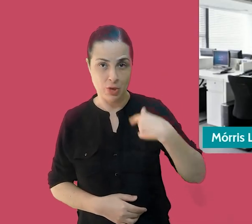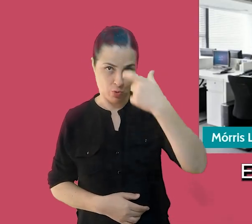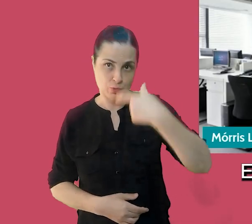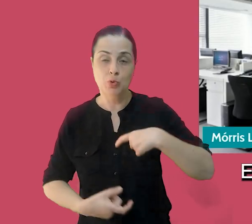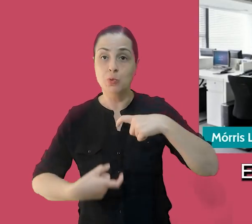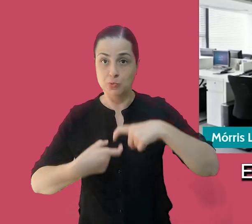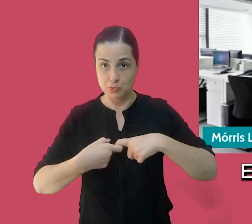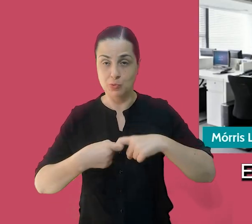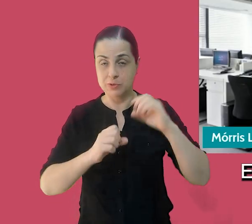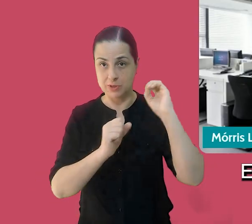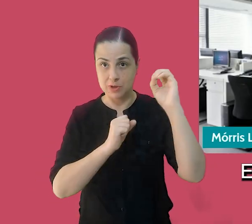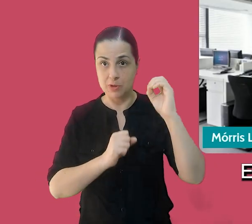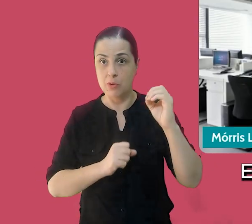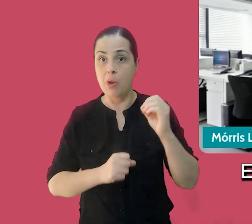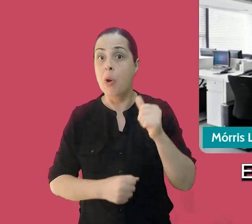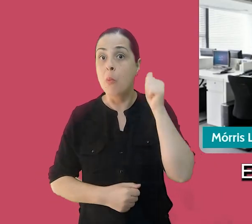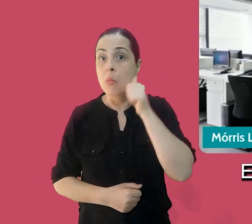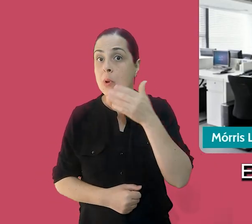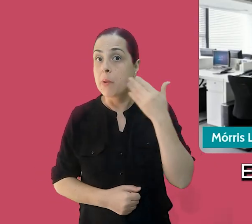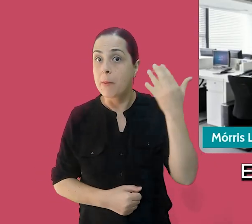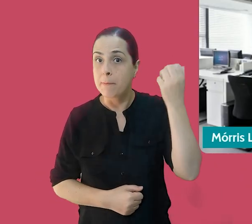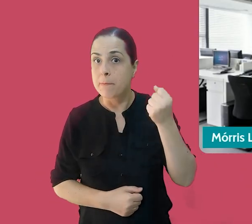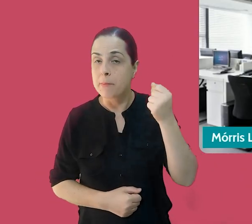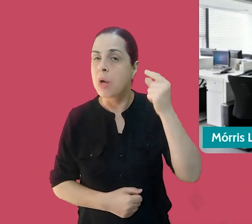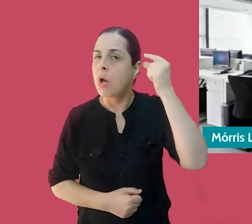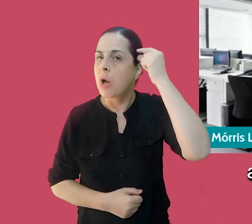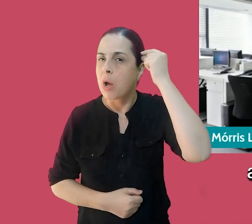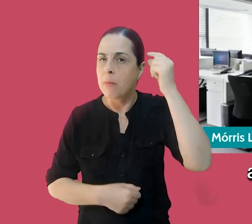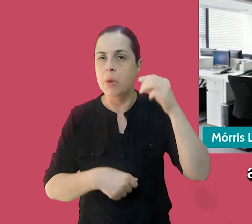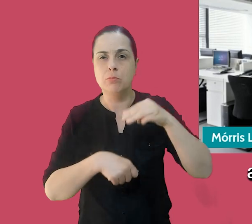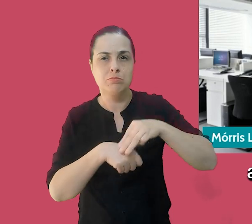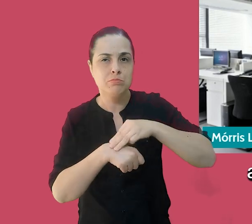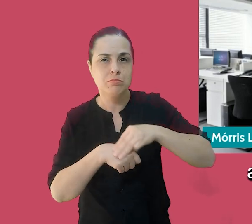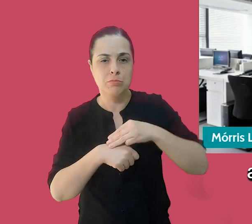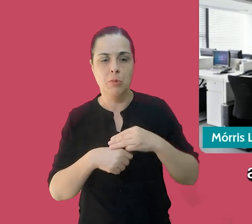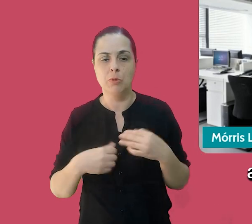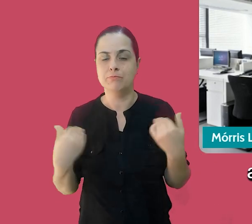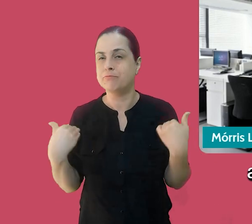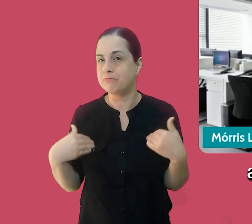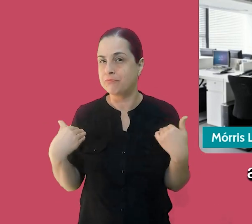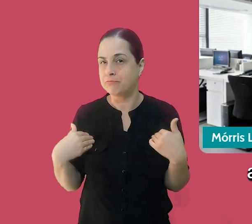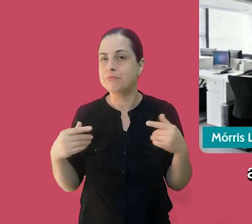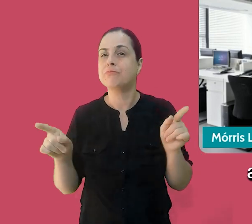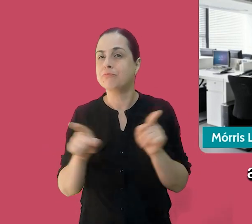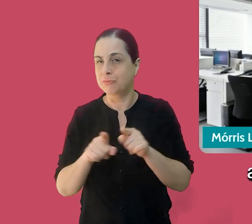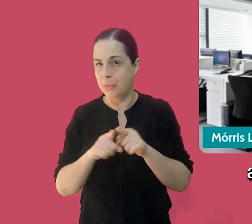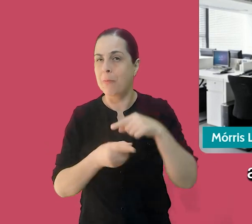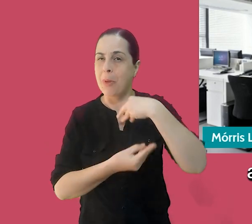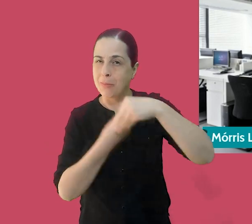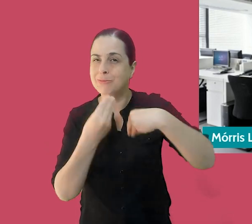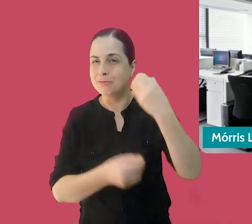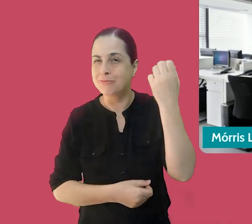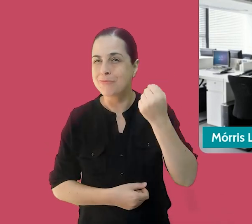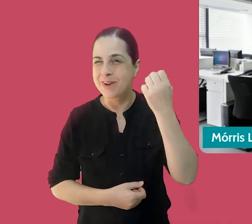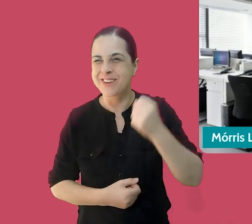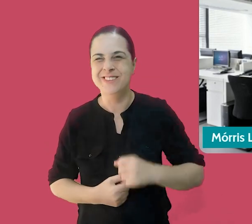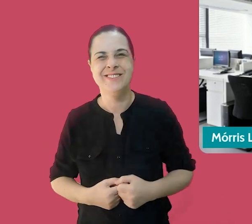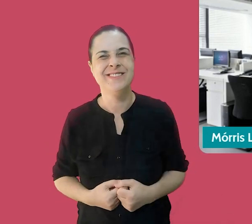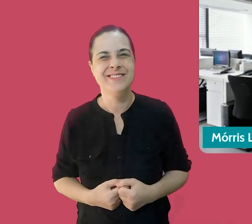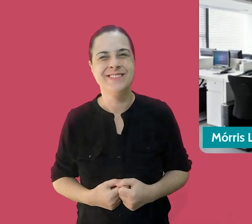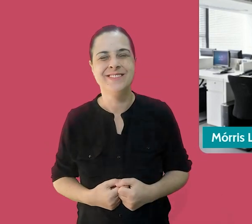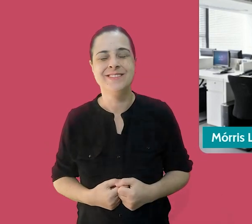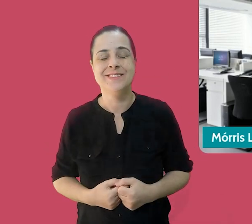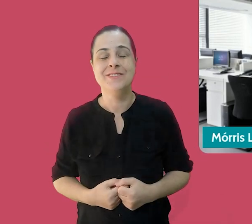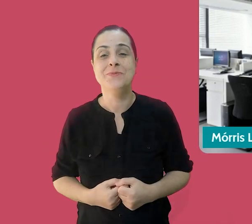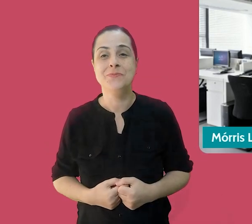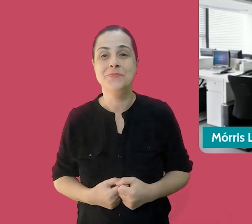Carlotas. Eu sou uma mulher branca, de cabelos castanhos abaixo do ombro, também com luzes brancas.